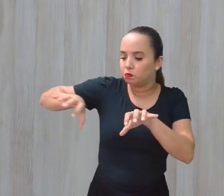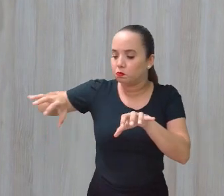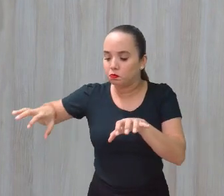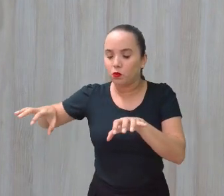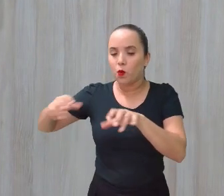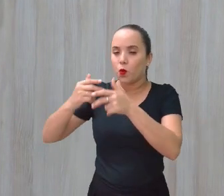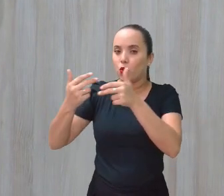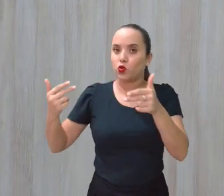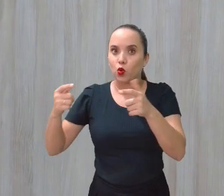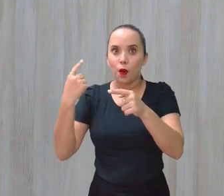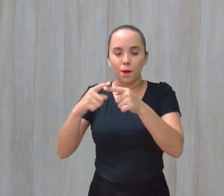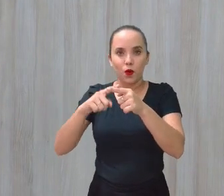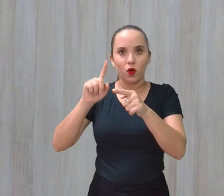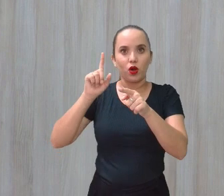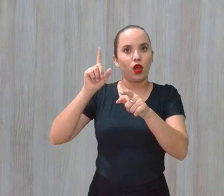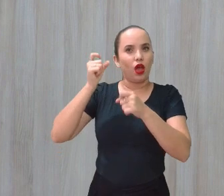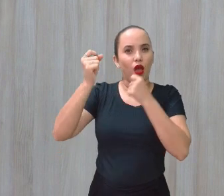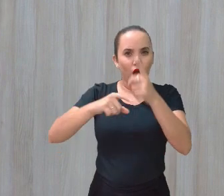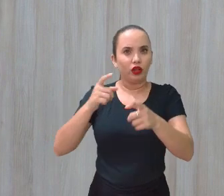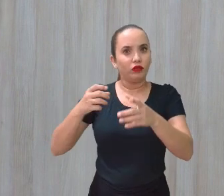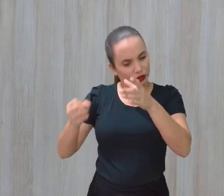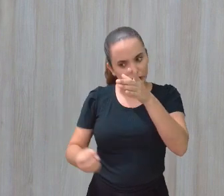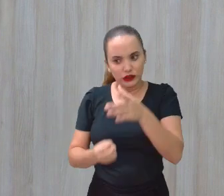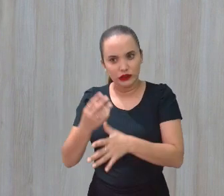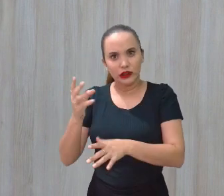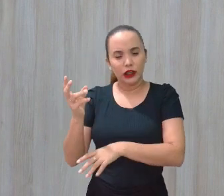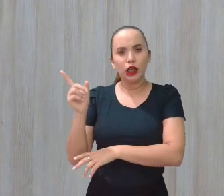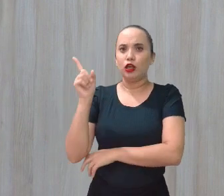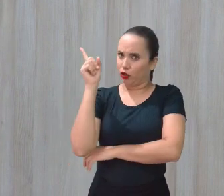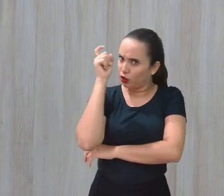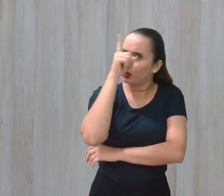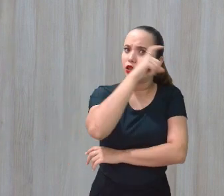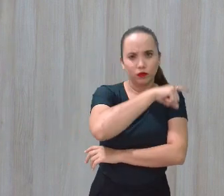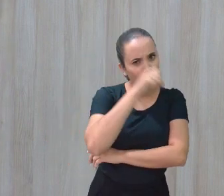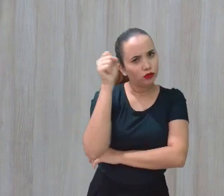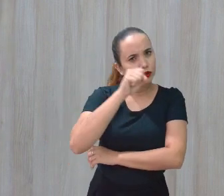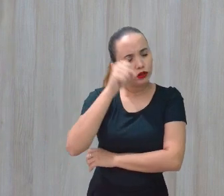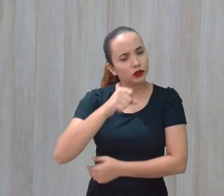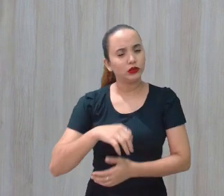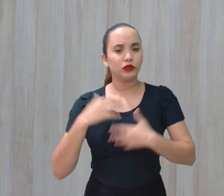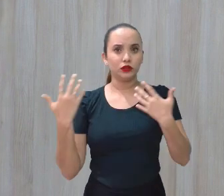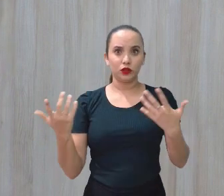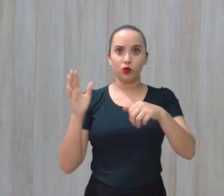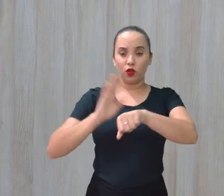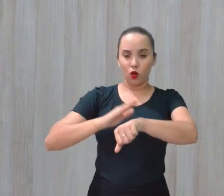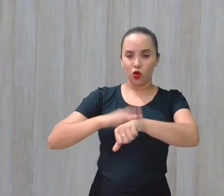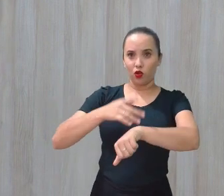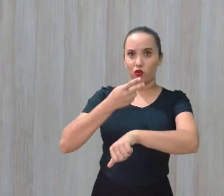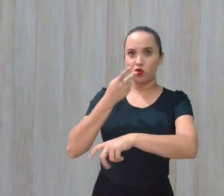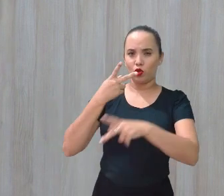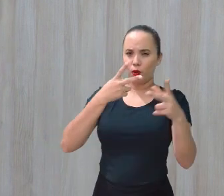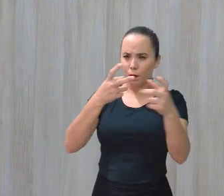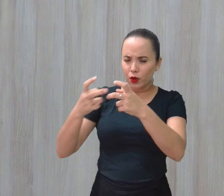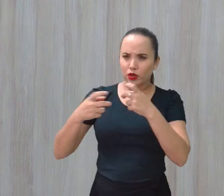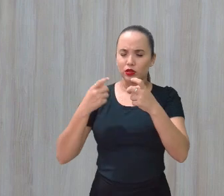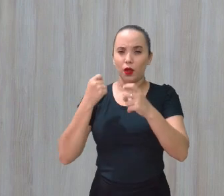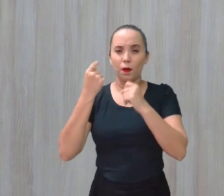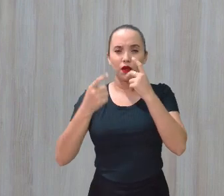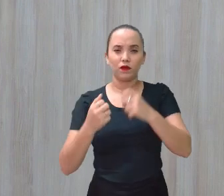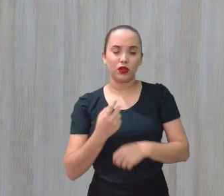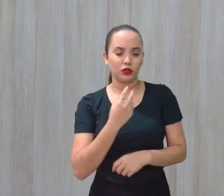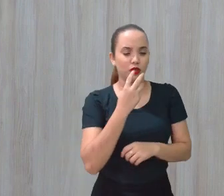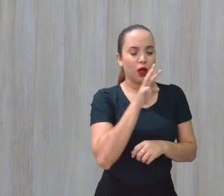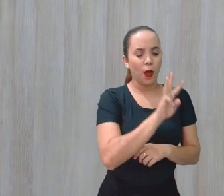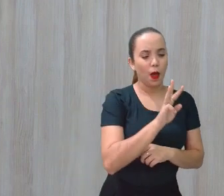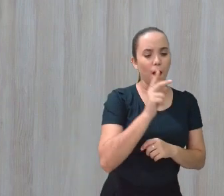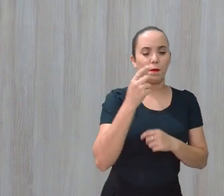o objetivo da gente foi perceber essas técnicas, essa coisa de passar W mais W virar 2W